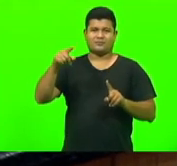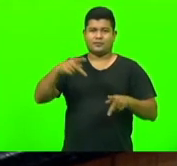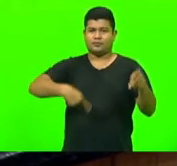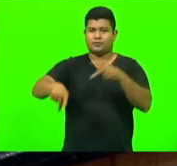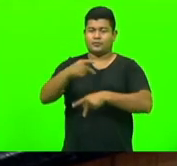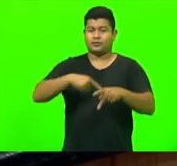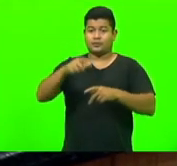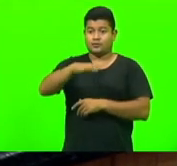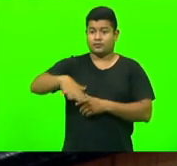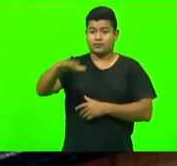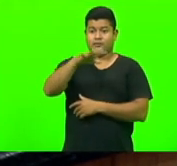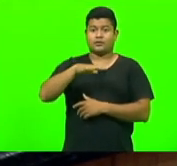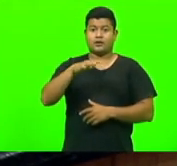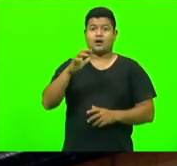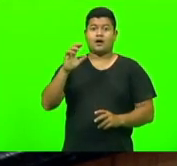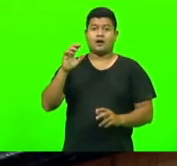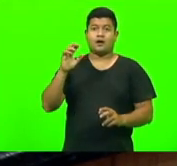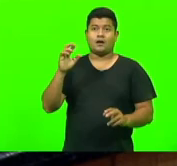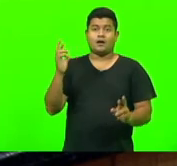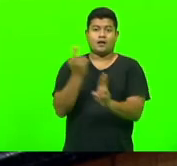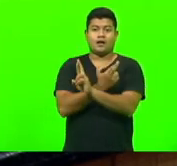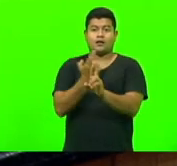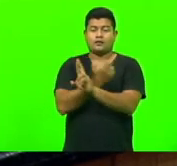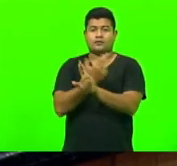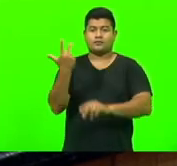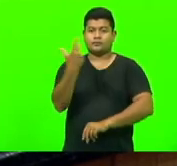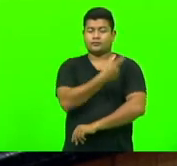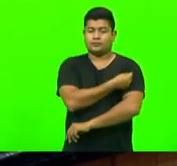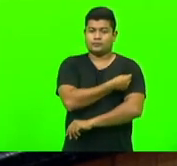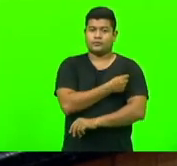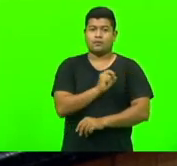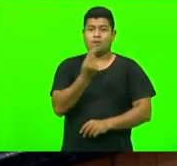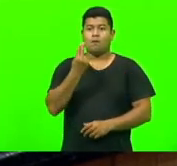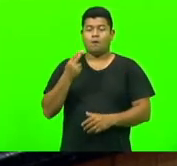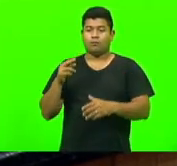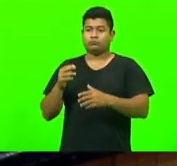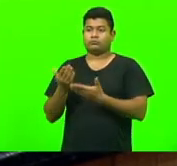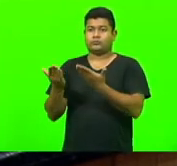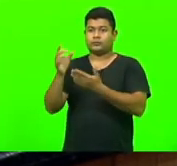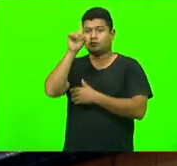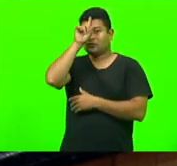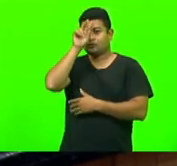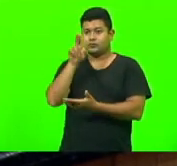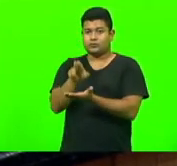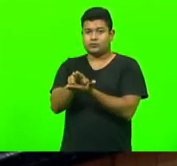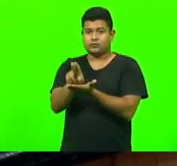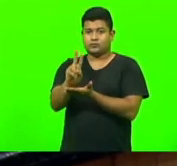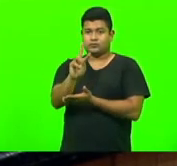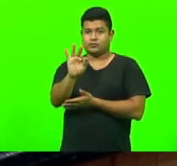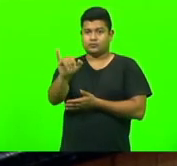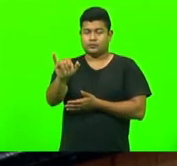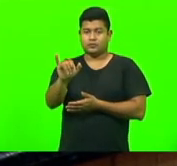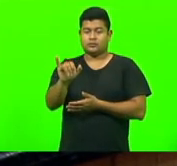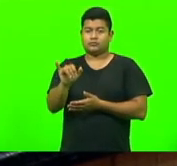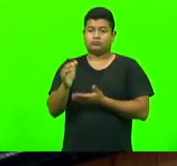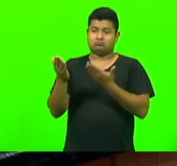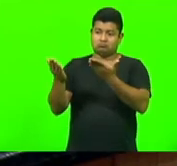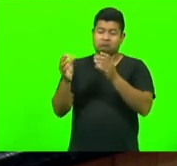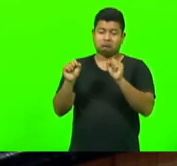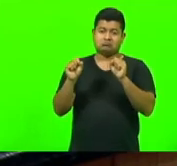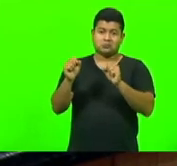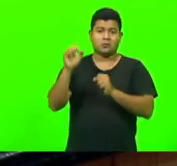Lontras, com respeito à vacinação e internação. O deputado Fabiano, do PT, depois ele pode responder esses dados se ele